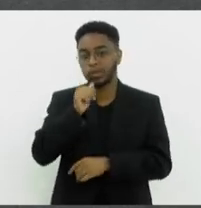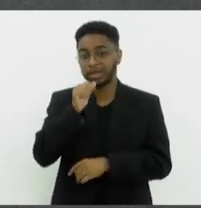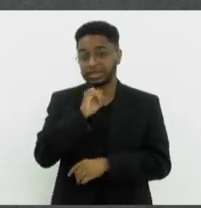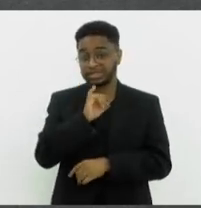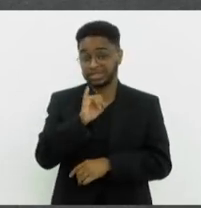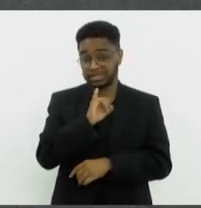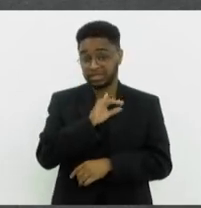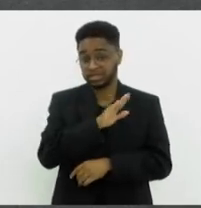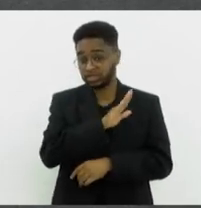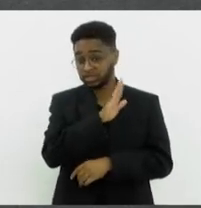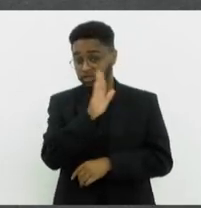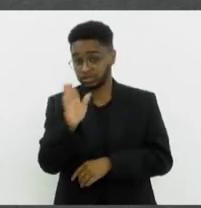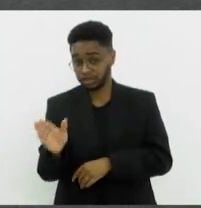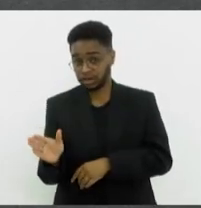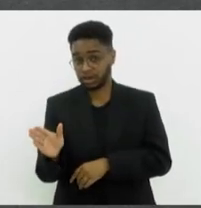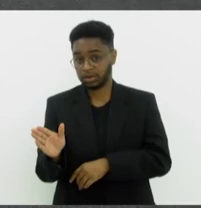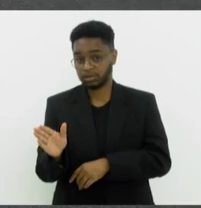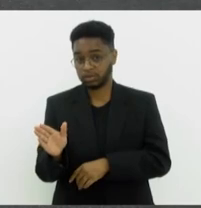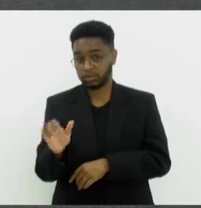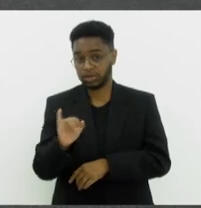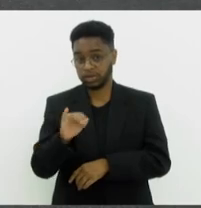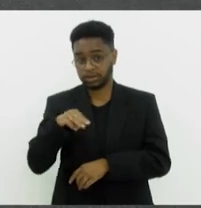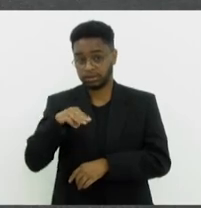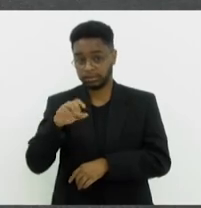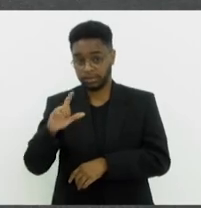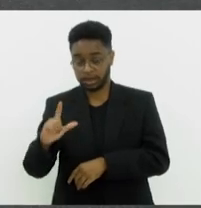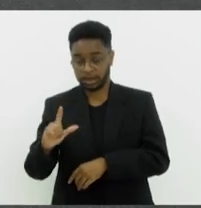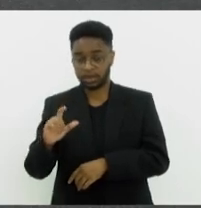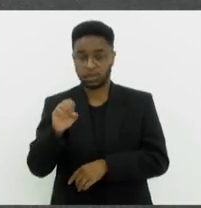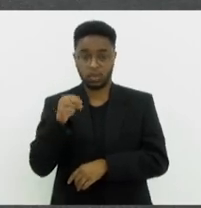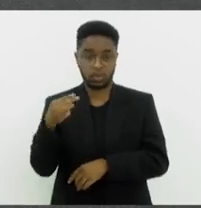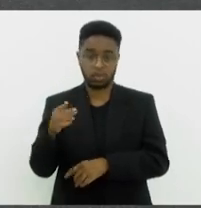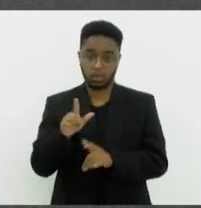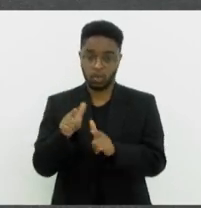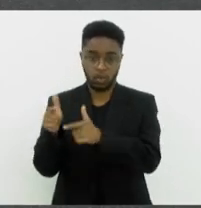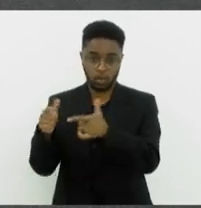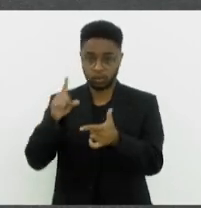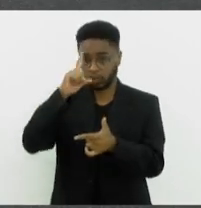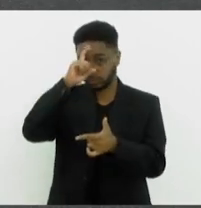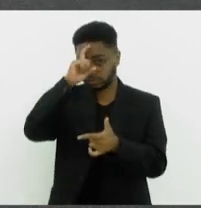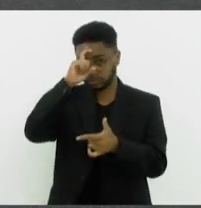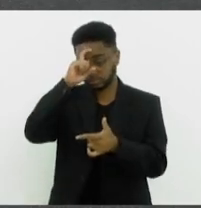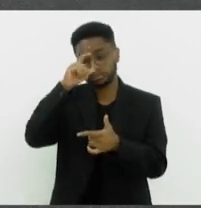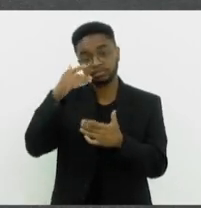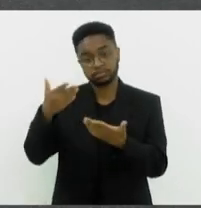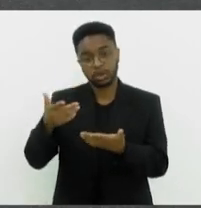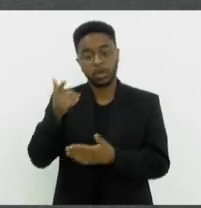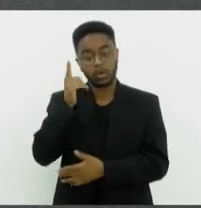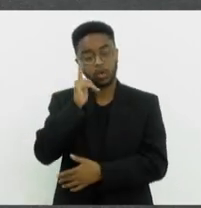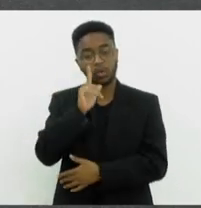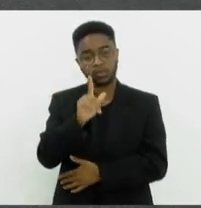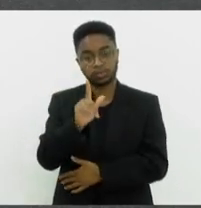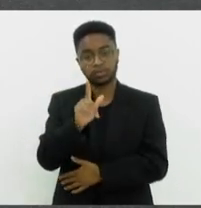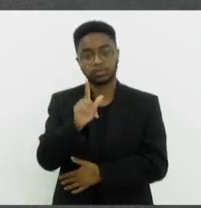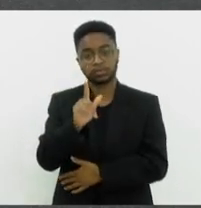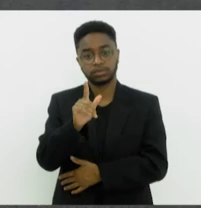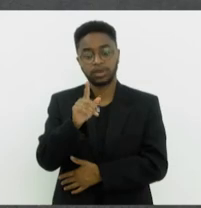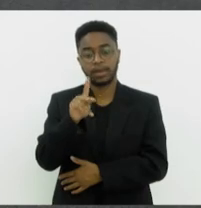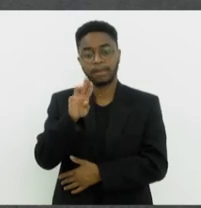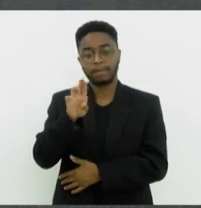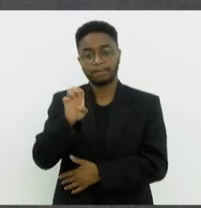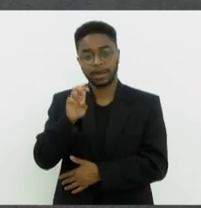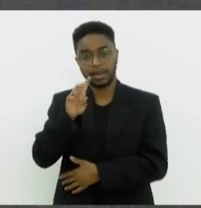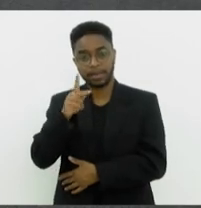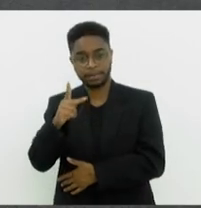direto ao Instituto Médico Legal ou qualquer outro hospital, ela consegue tomar a PrEP, enfim,